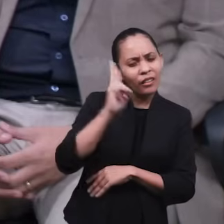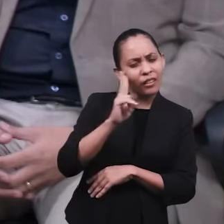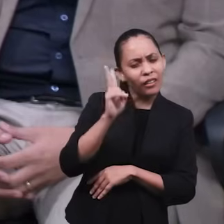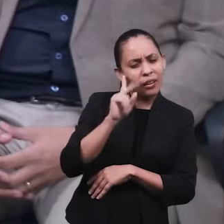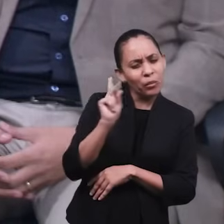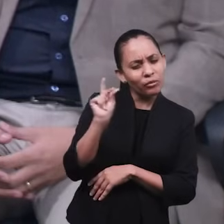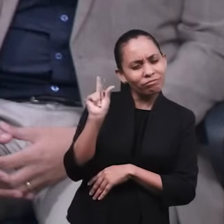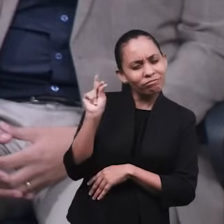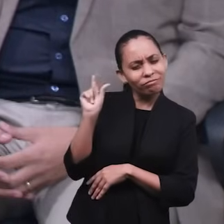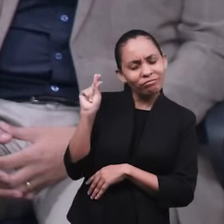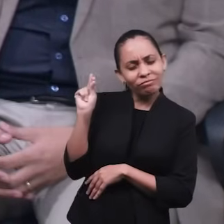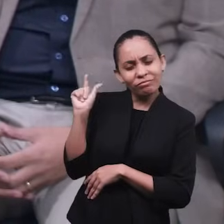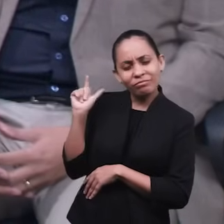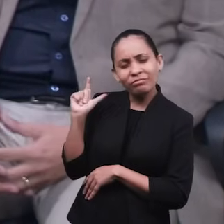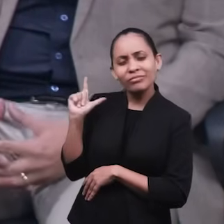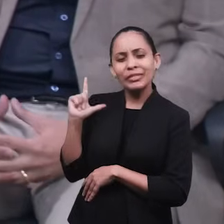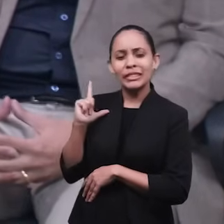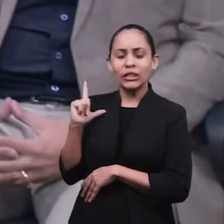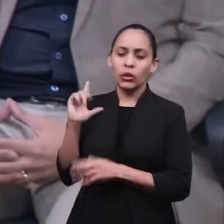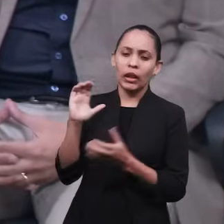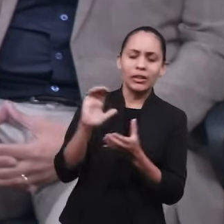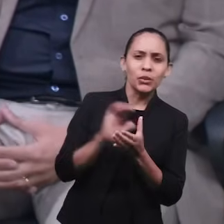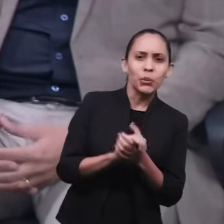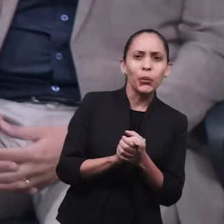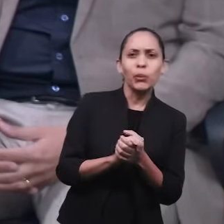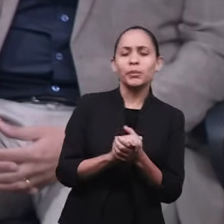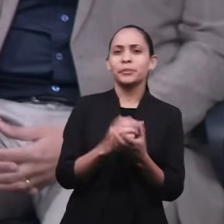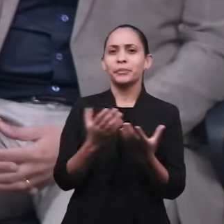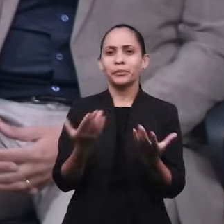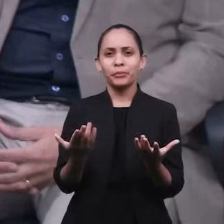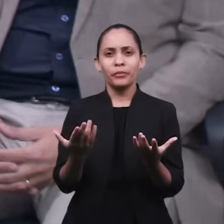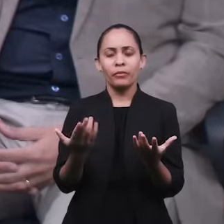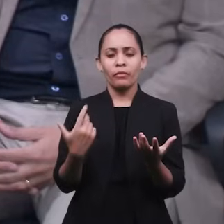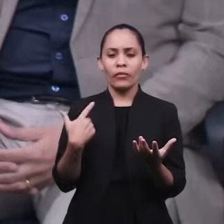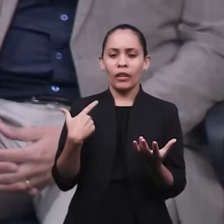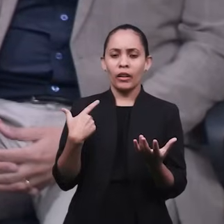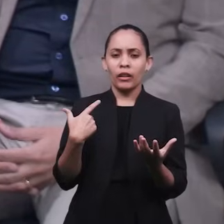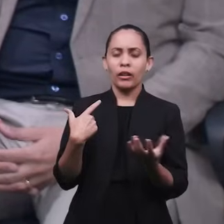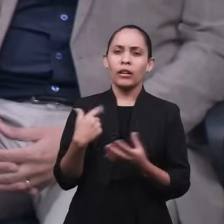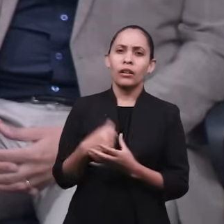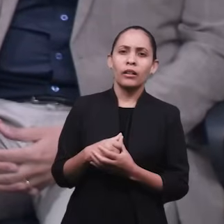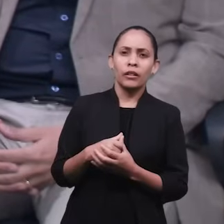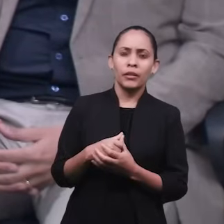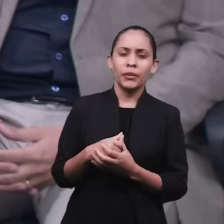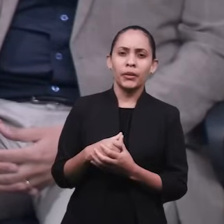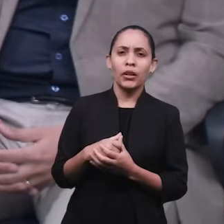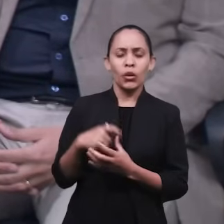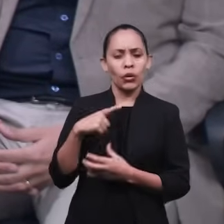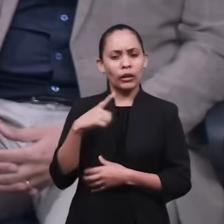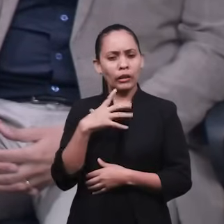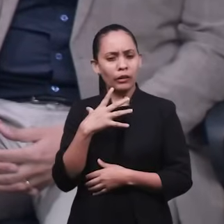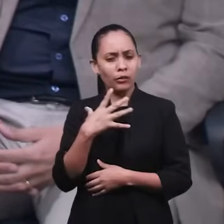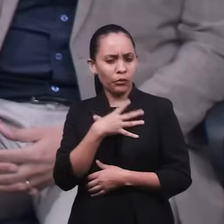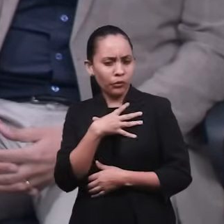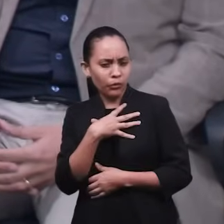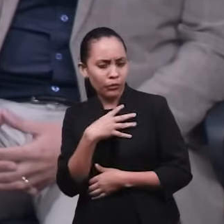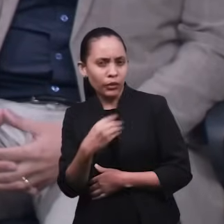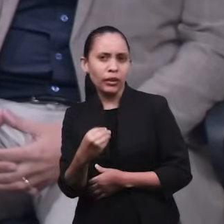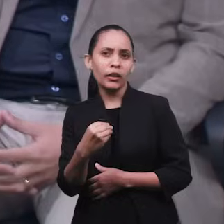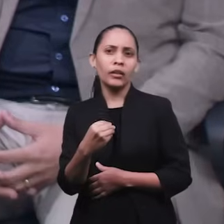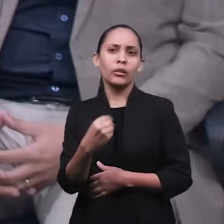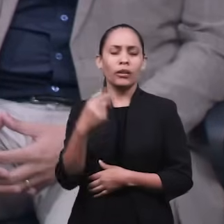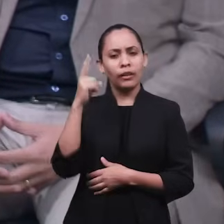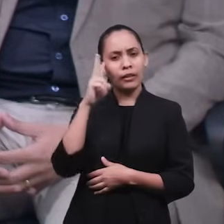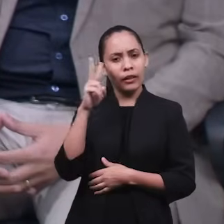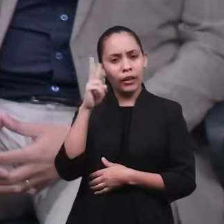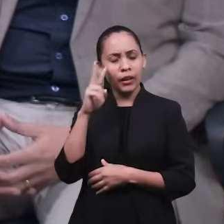quando ele casou, né? De quando ele teve um filho, a